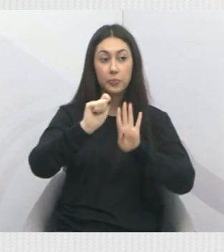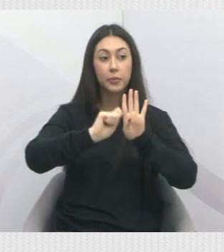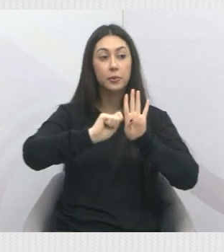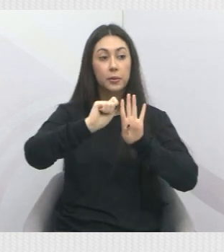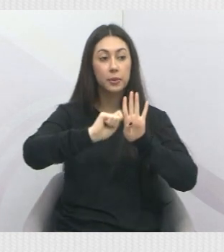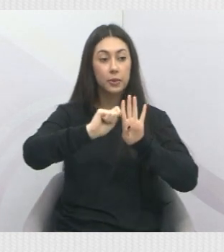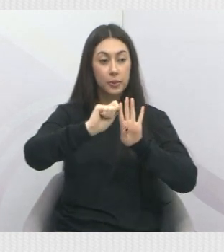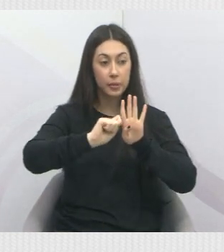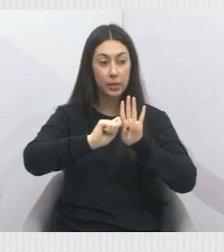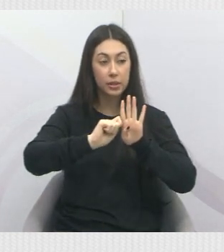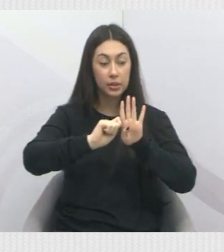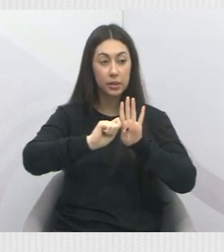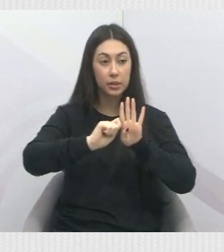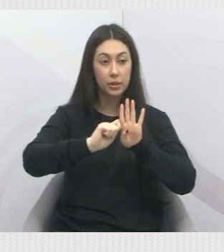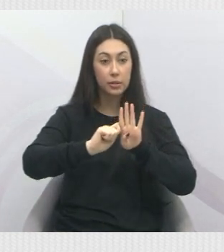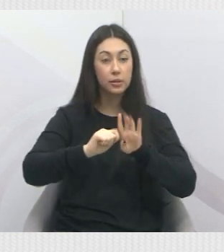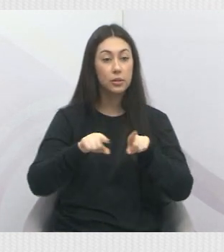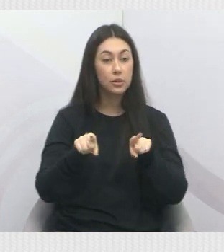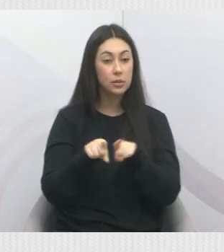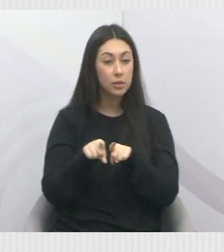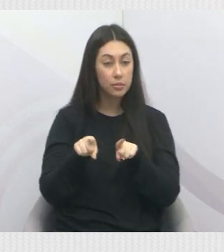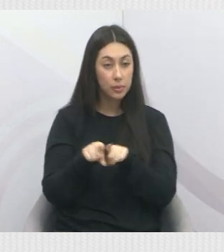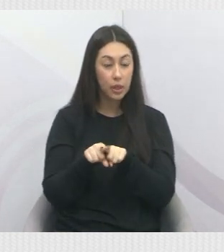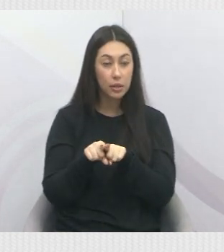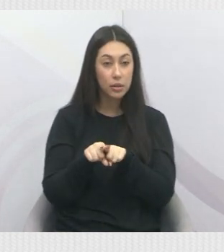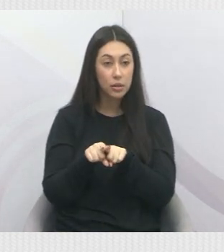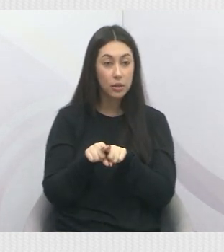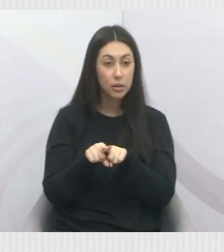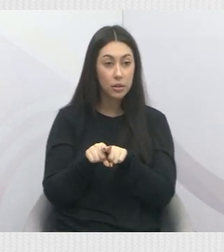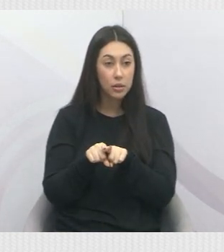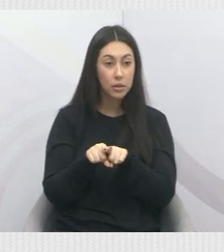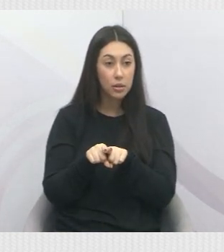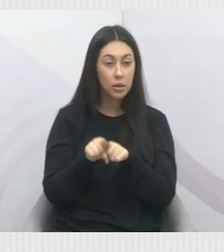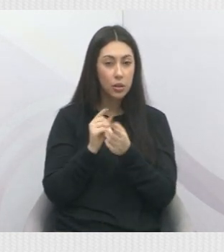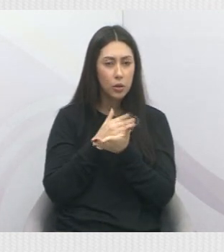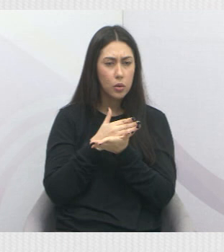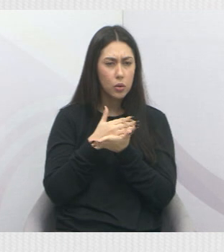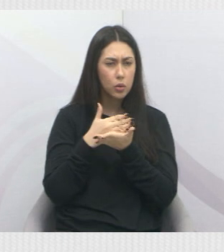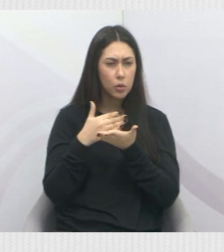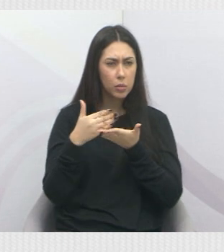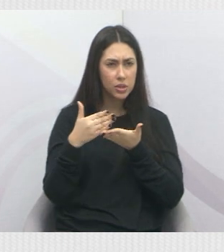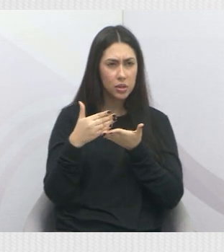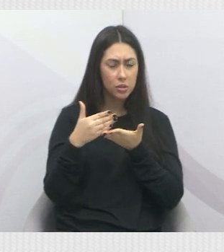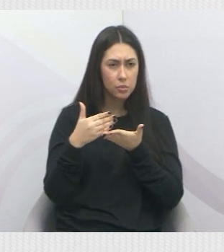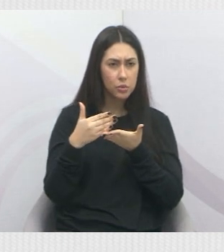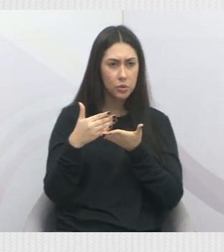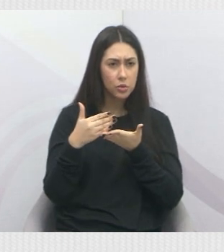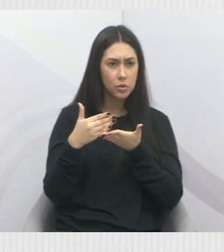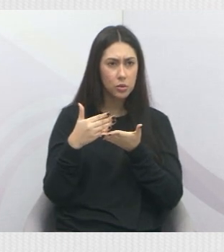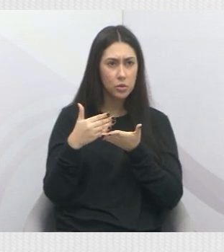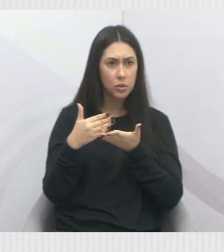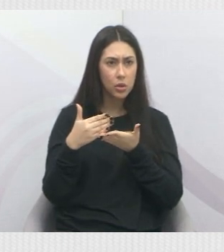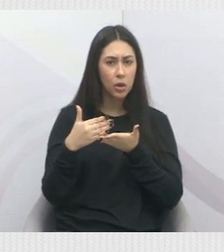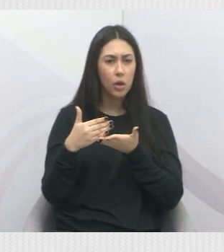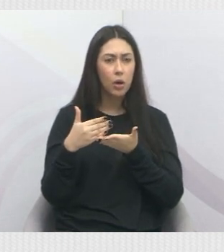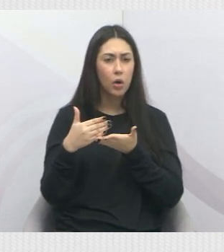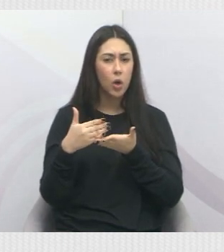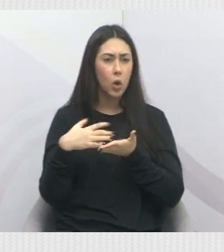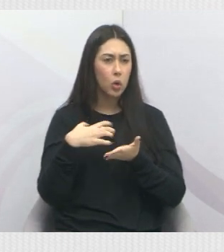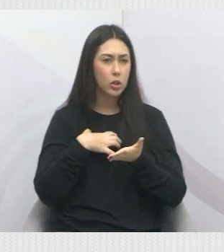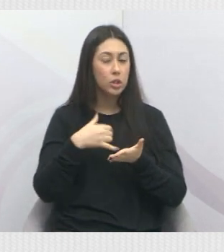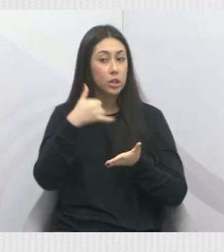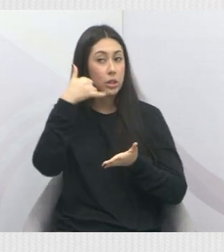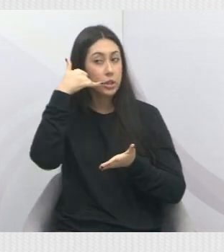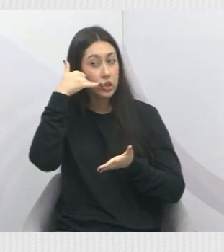de 2022, inclusive com o start de um mecanismo que liga para os pacientes e avisam